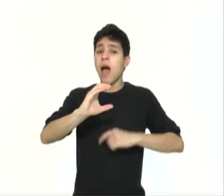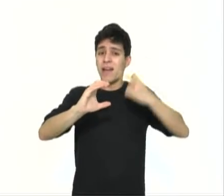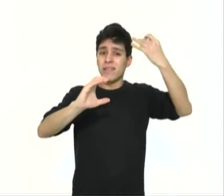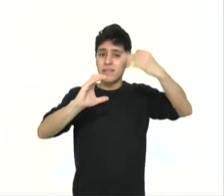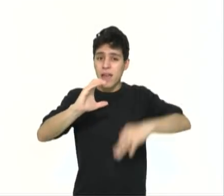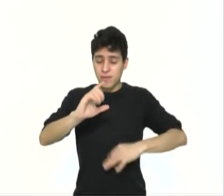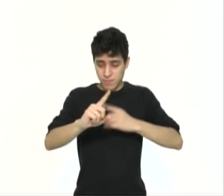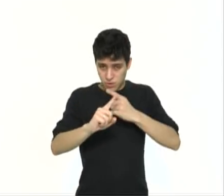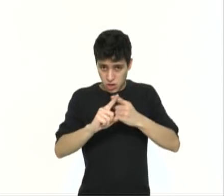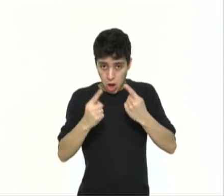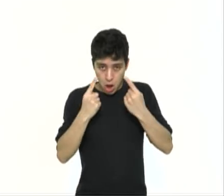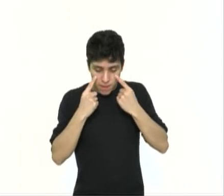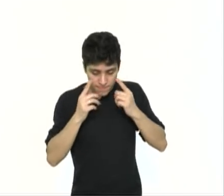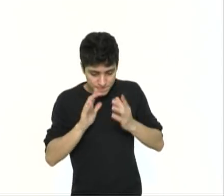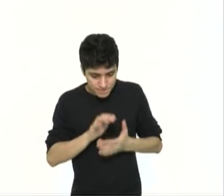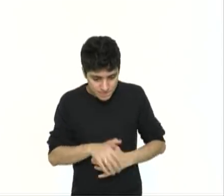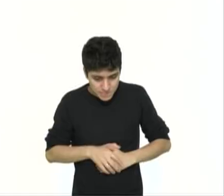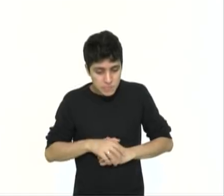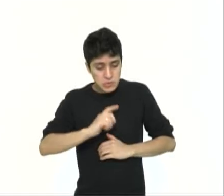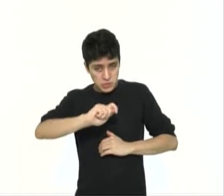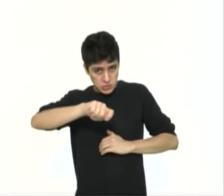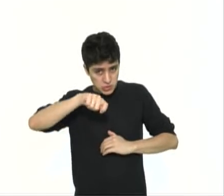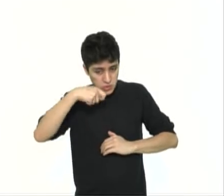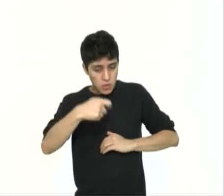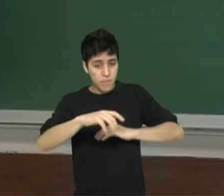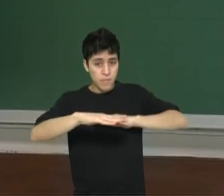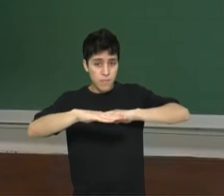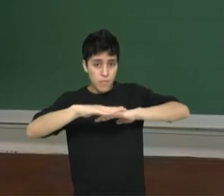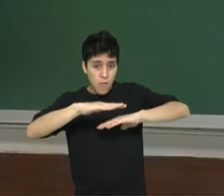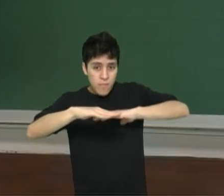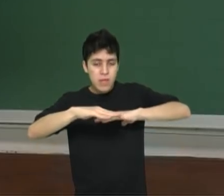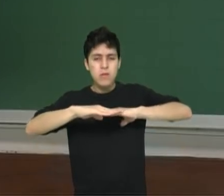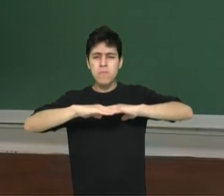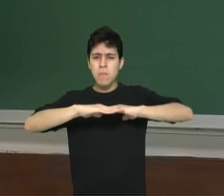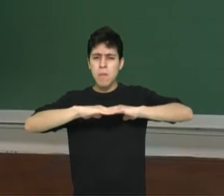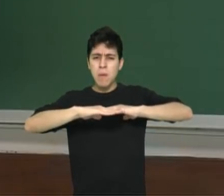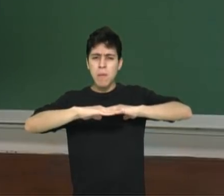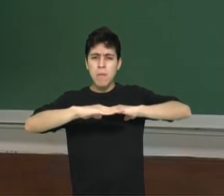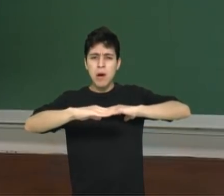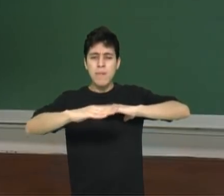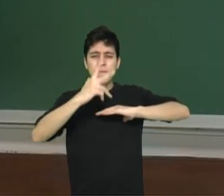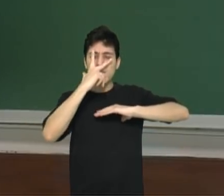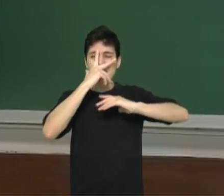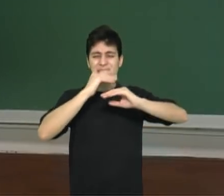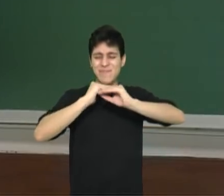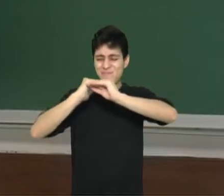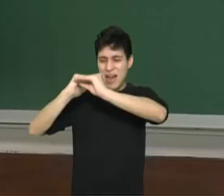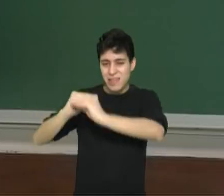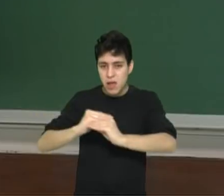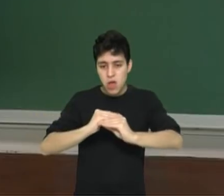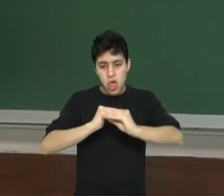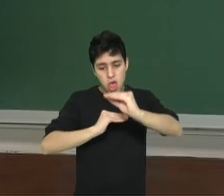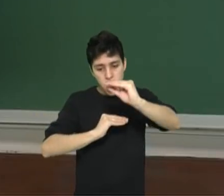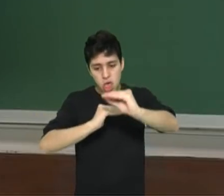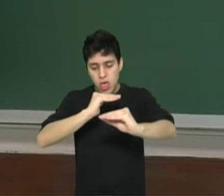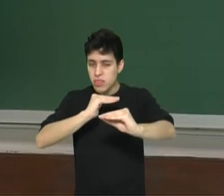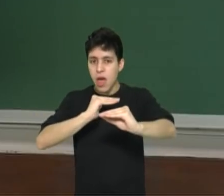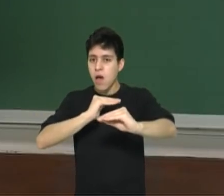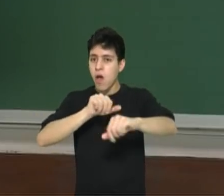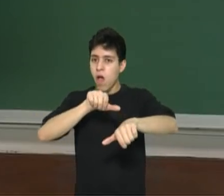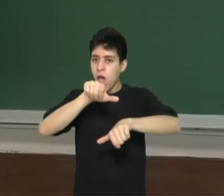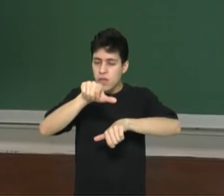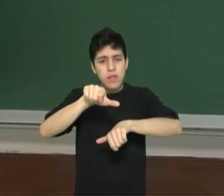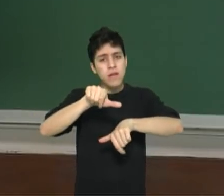Por quê? Quando estamos falando de um movimento que é uniforme, uniforme quer dizer padrão, algo que não muda, né? Guarda isso na